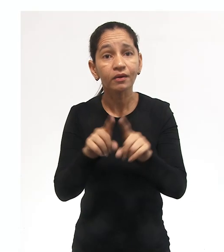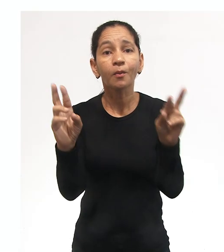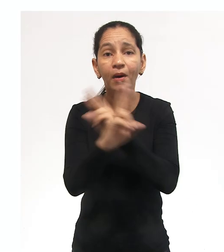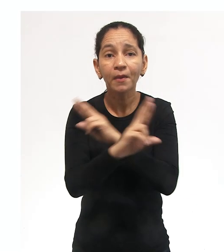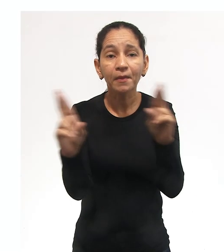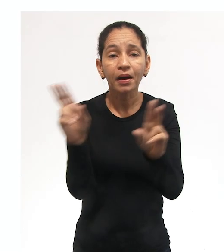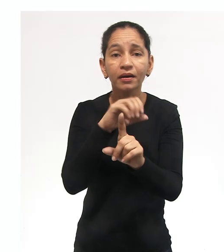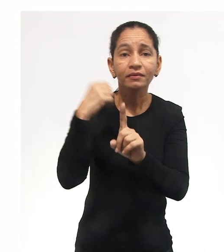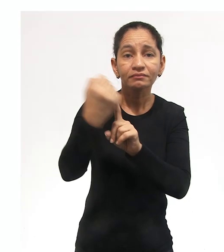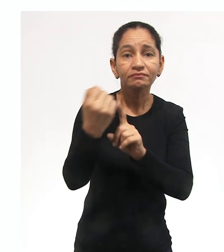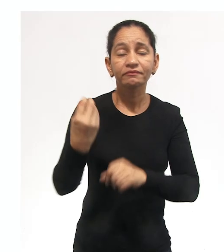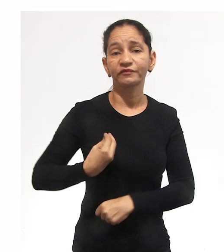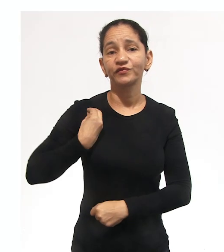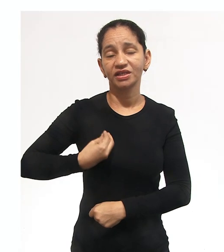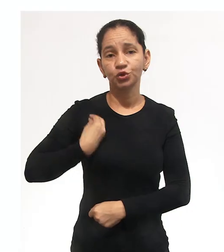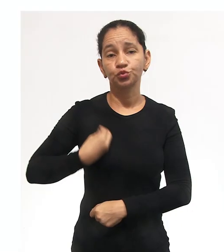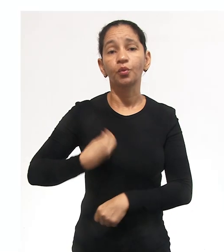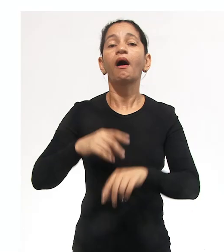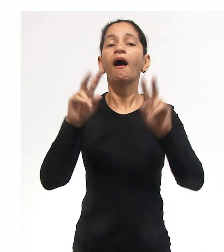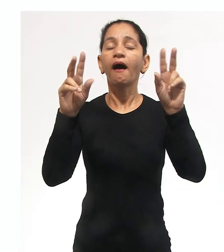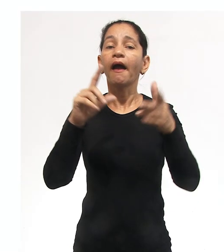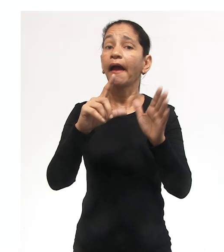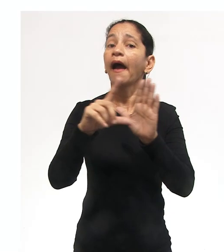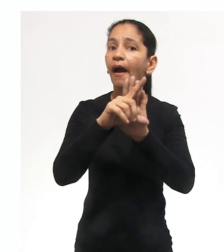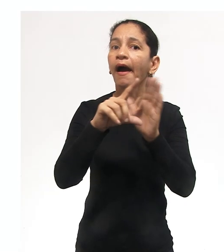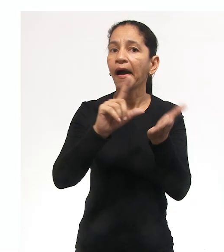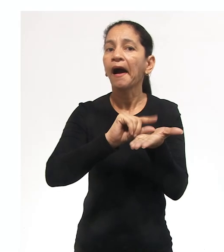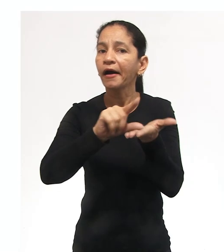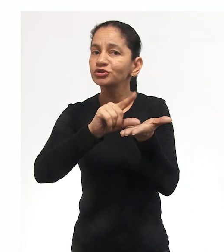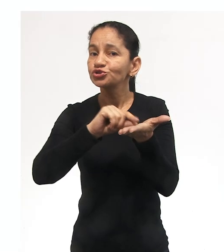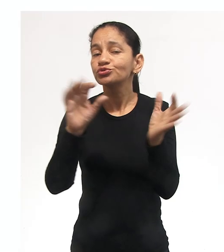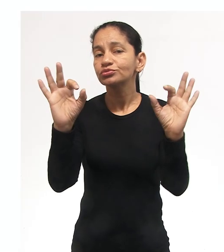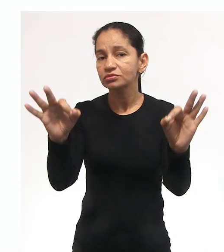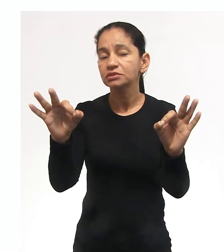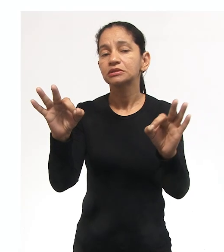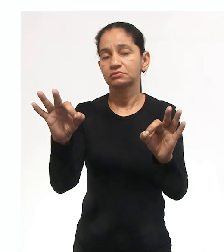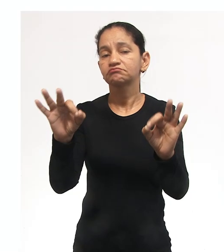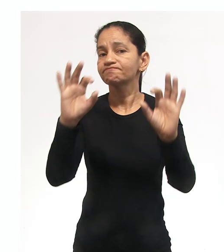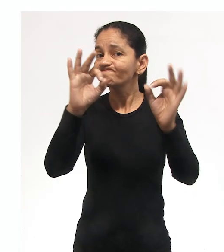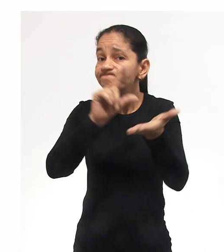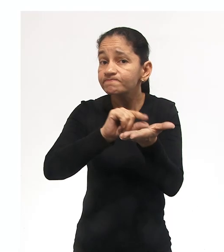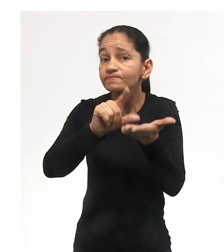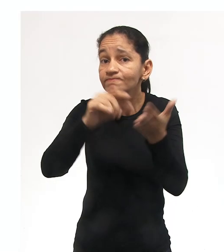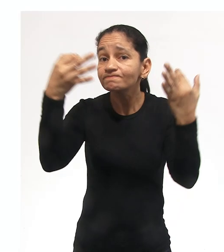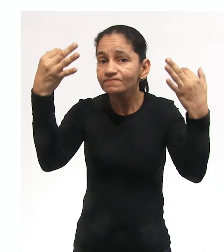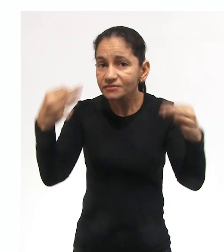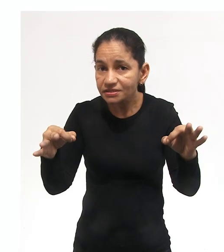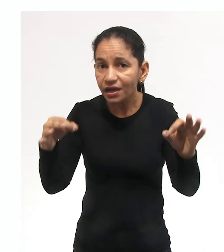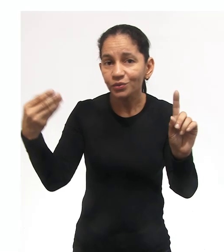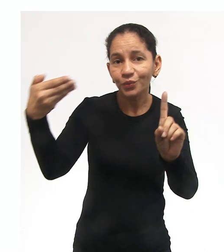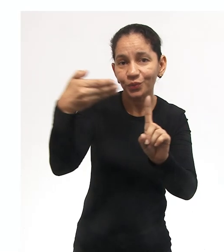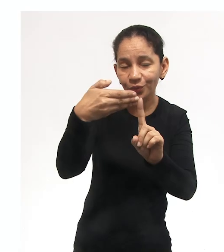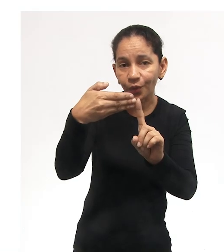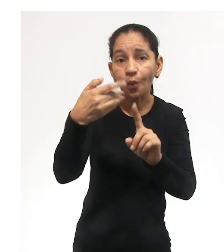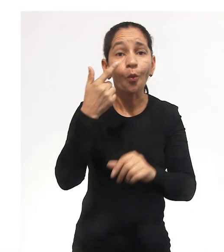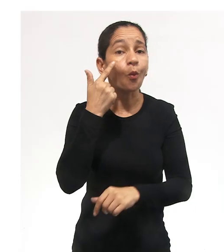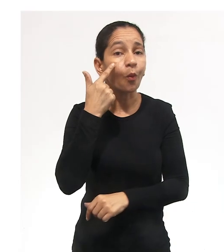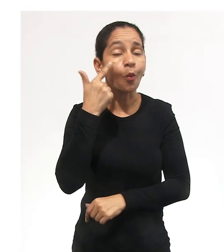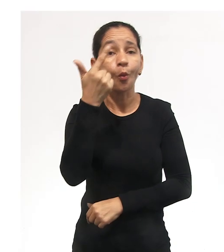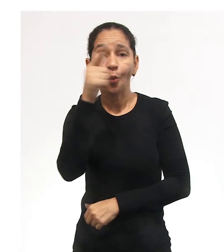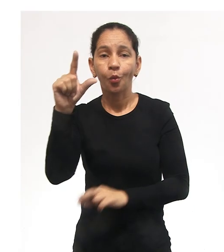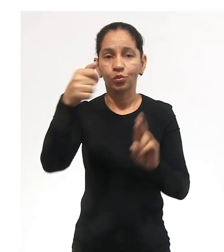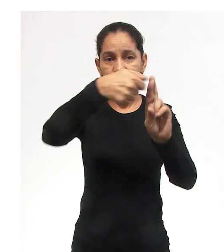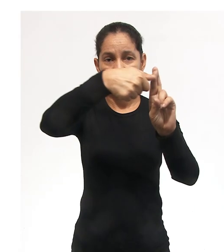é um artigo atual e que vai tratar da prática social. Nós temos